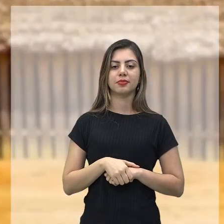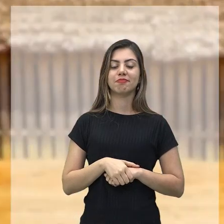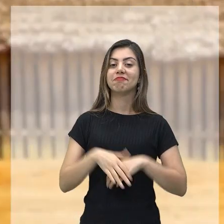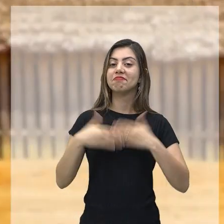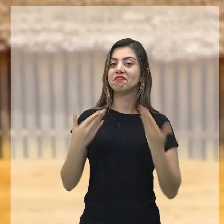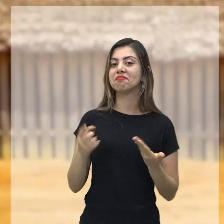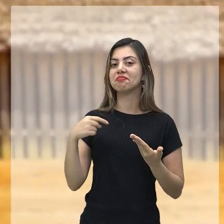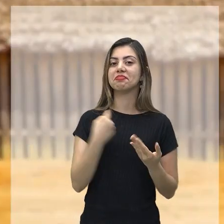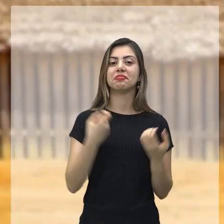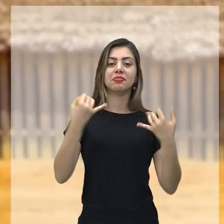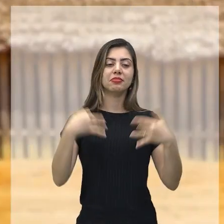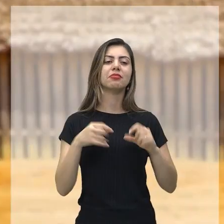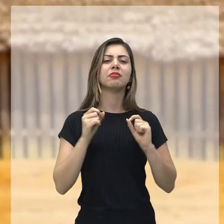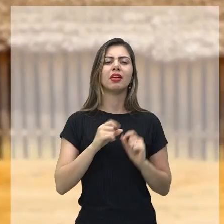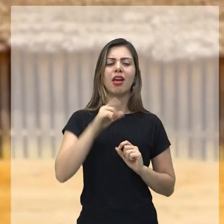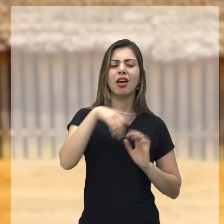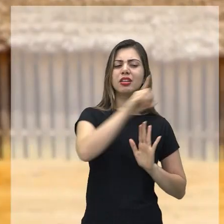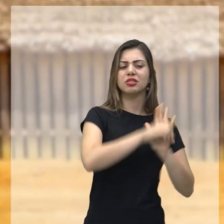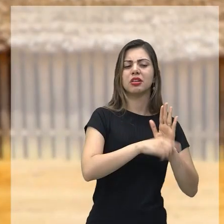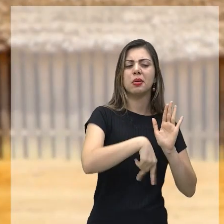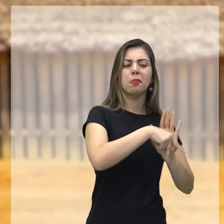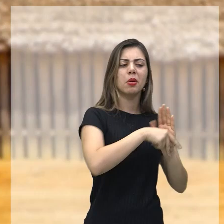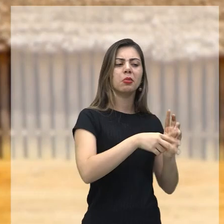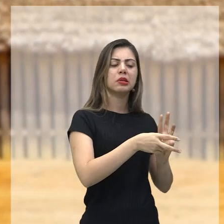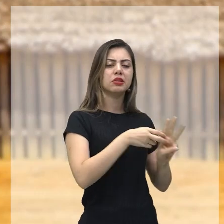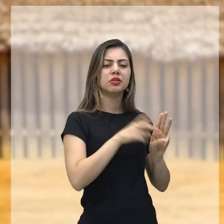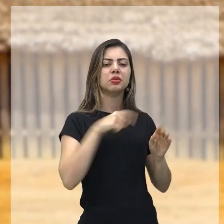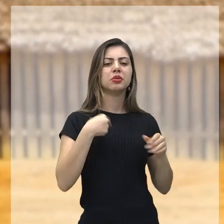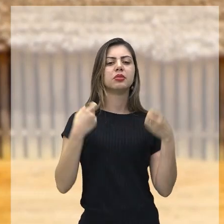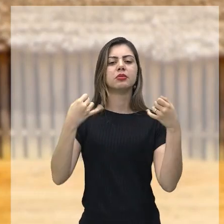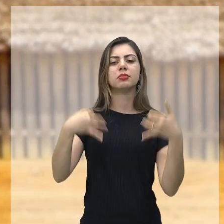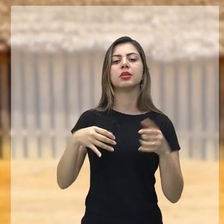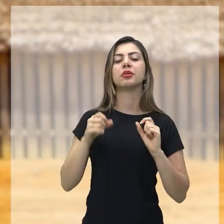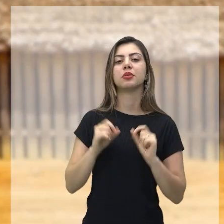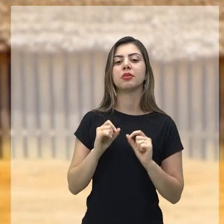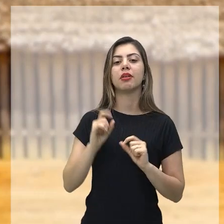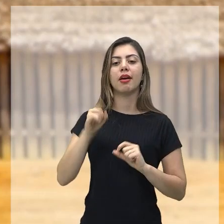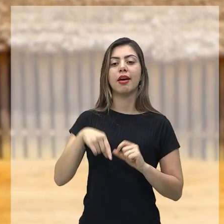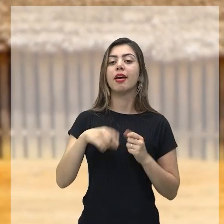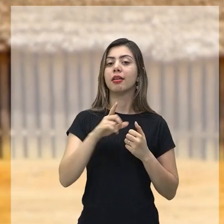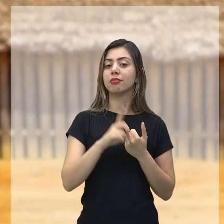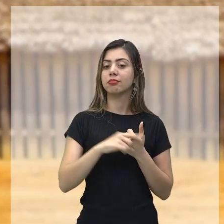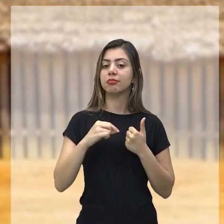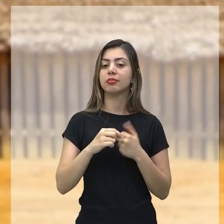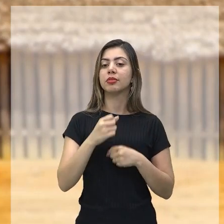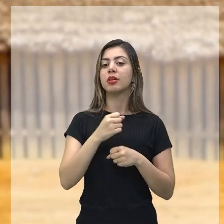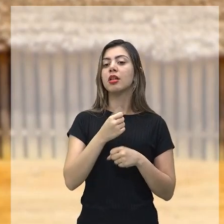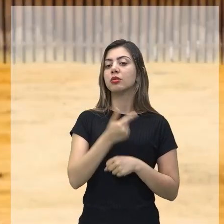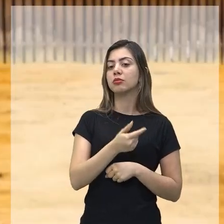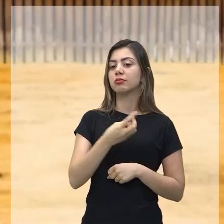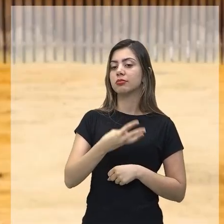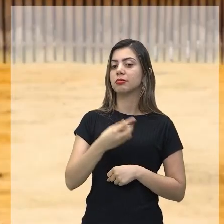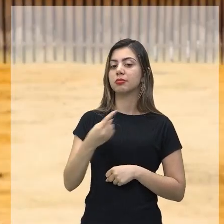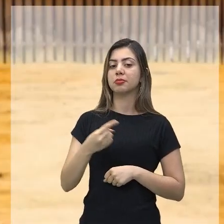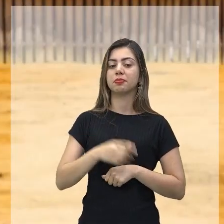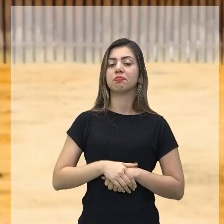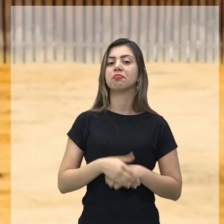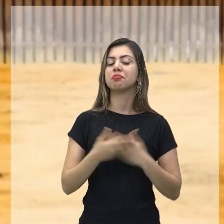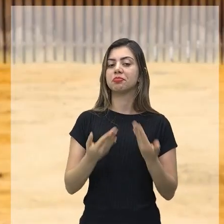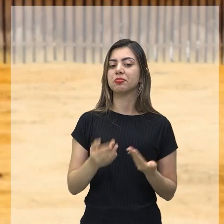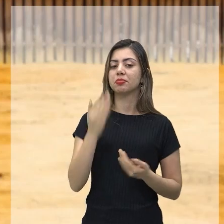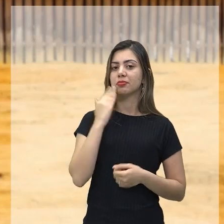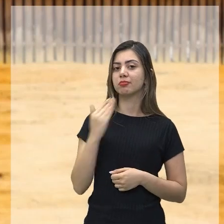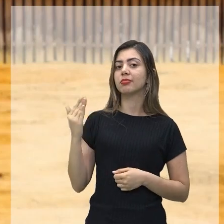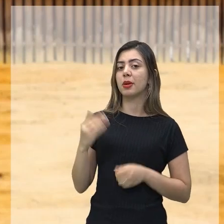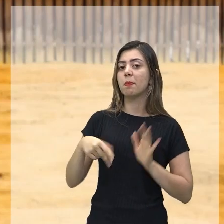Quando falamos do direito indígena, falamos especificamente do artigo 231. Esse artigo,